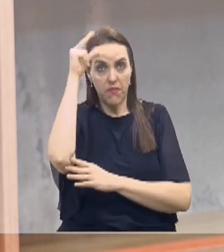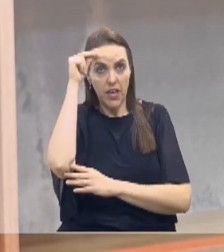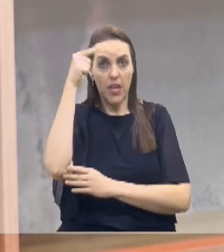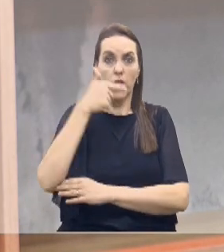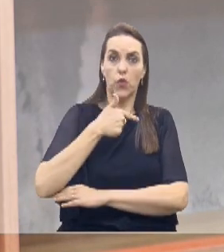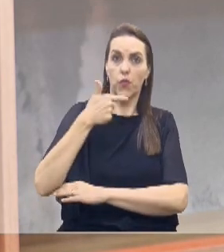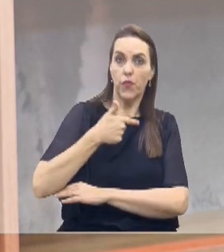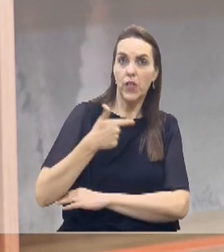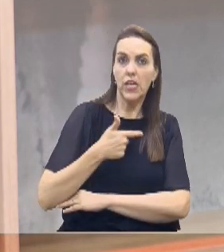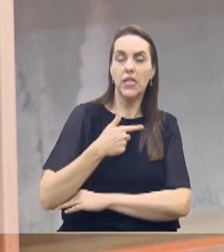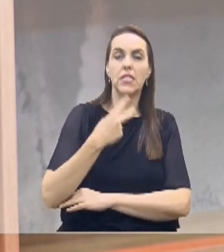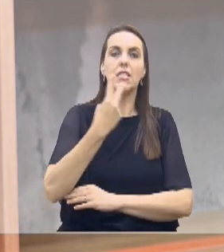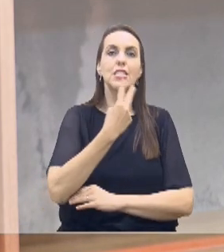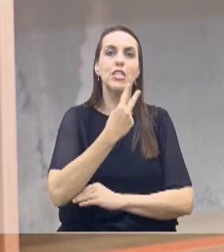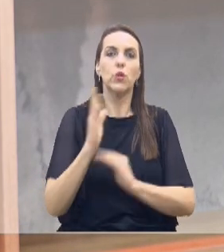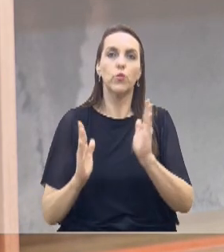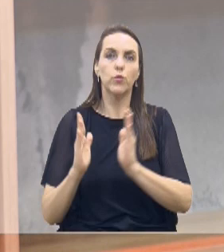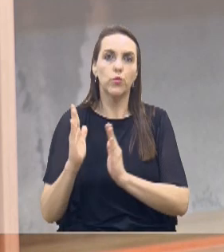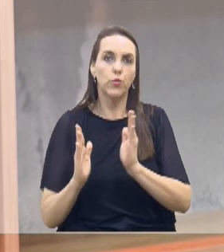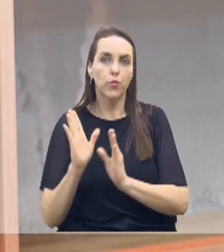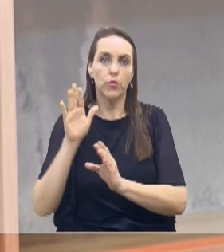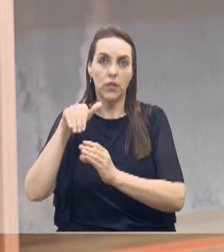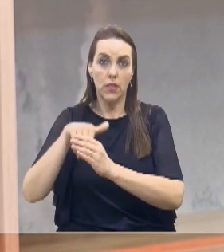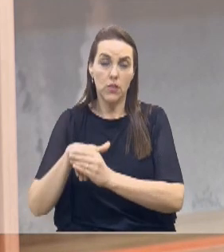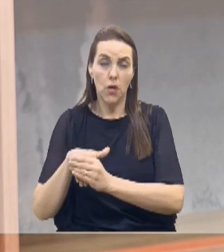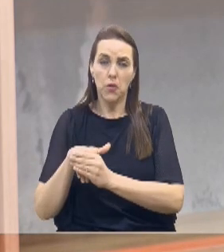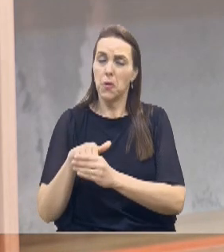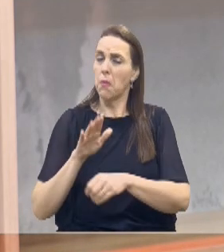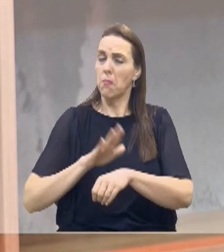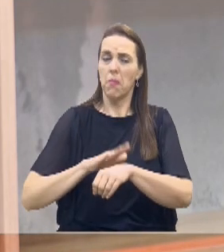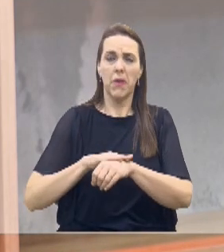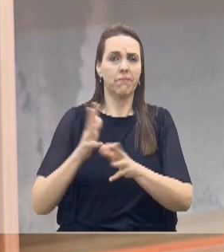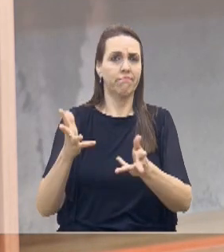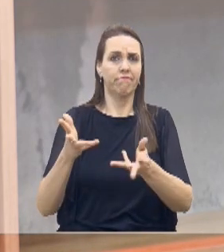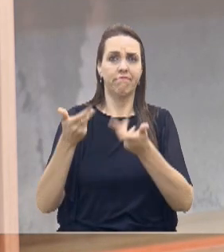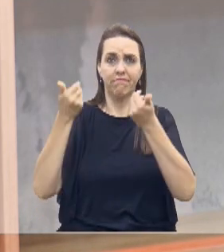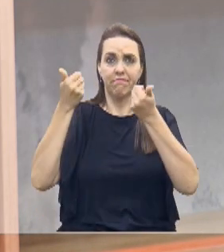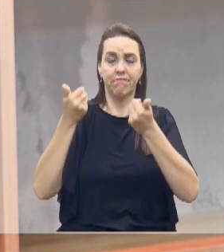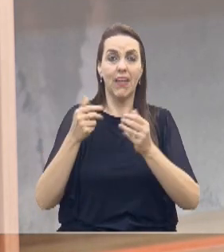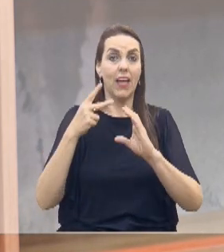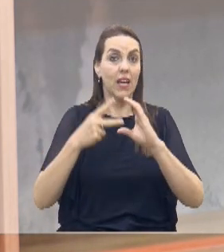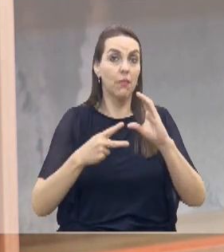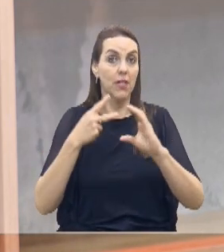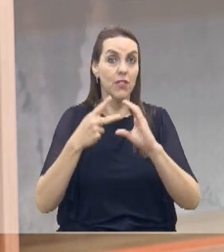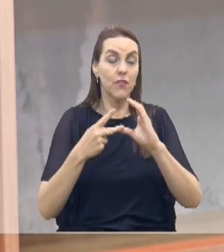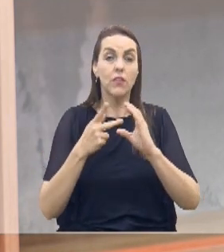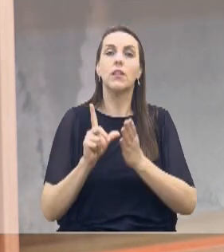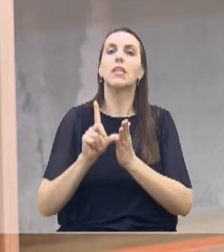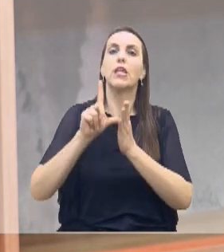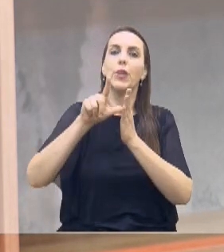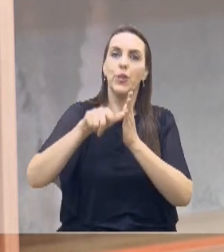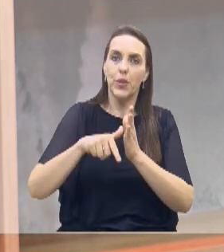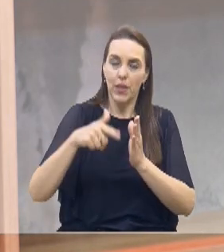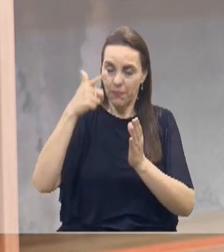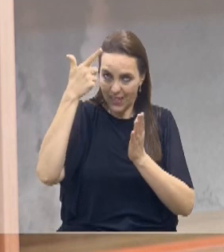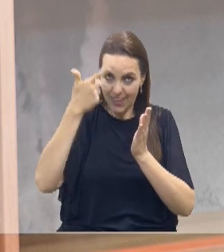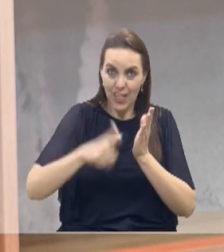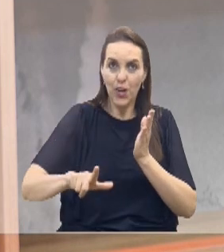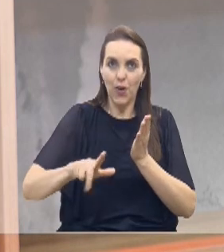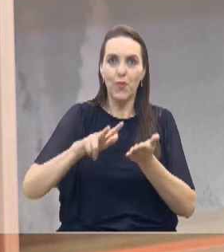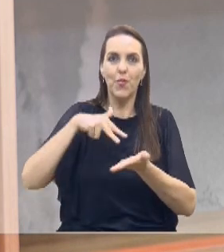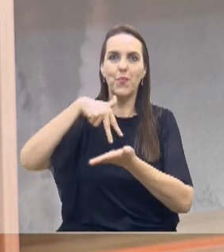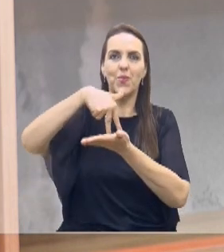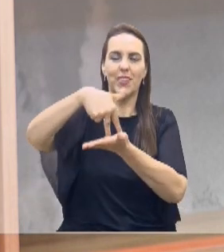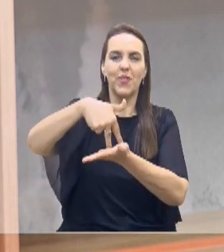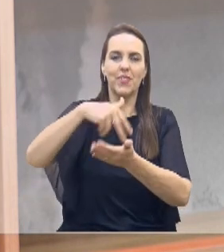segundo turno. Então foi um momento muito espetacular em que a Câmara teve de novo um protagonismo no processo